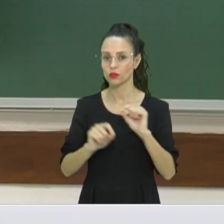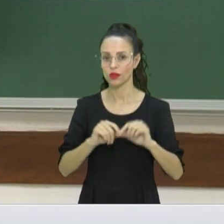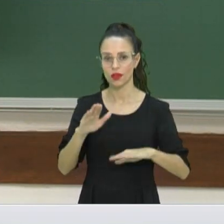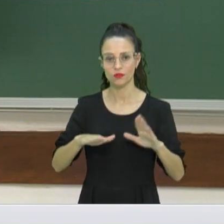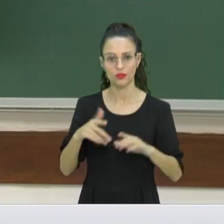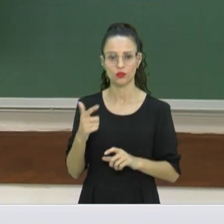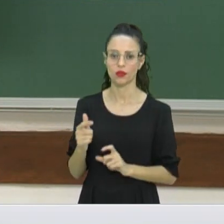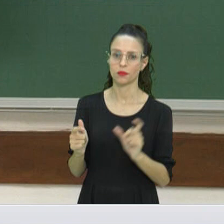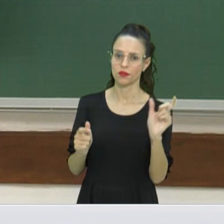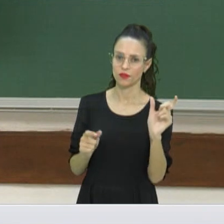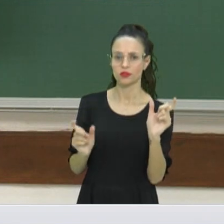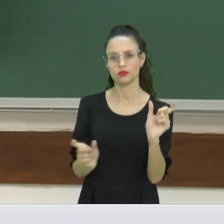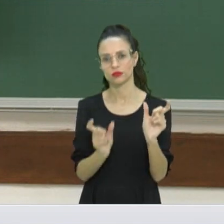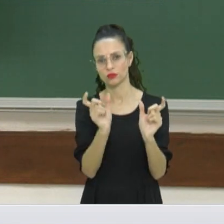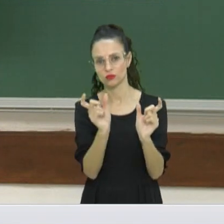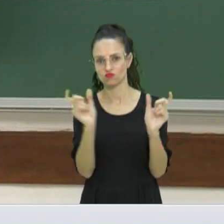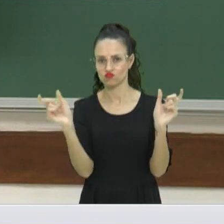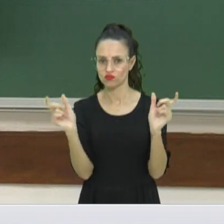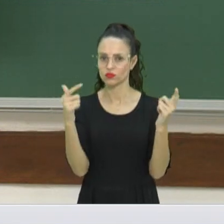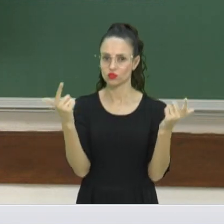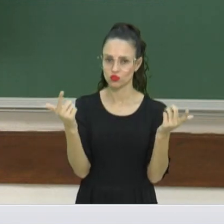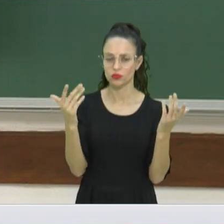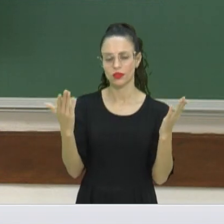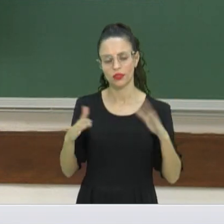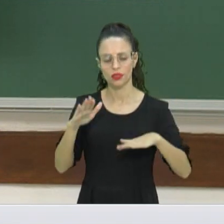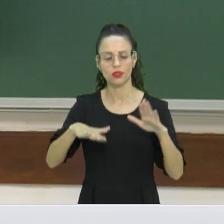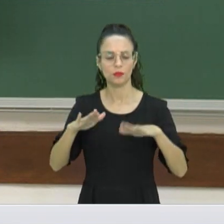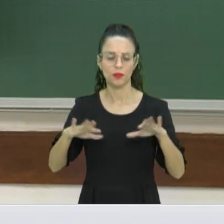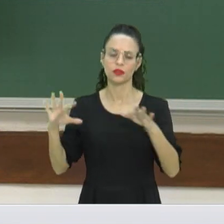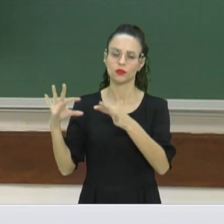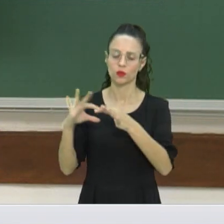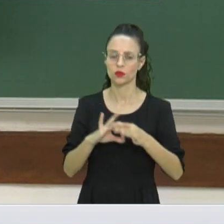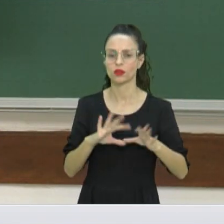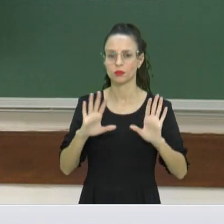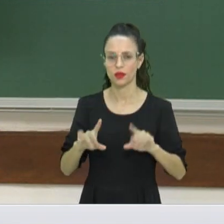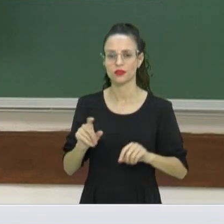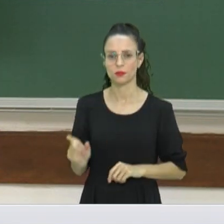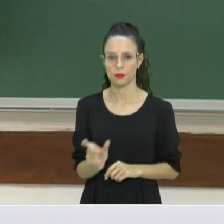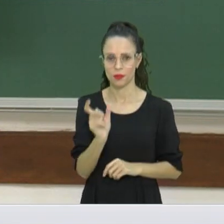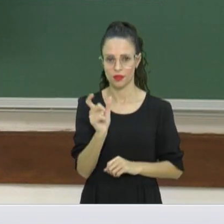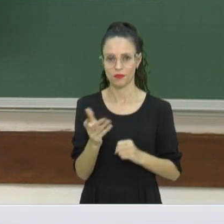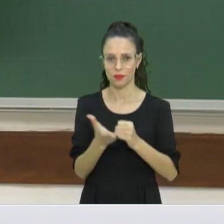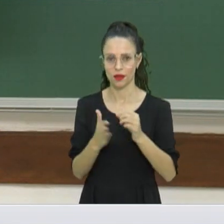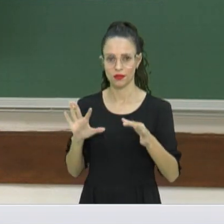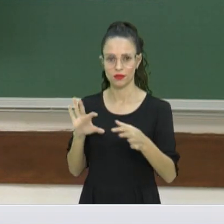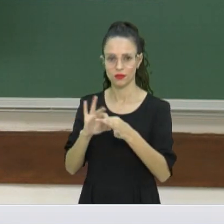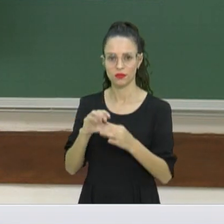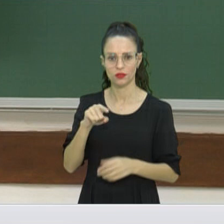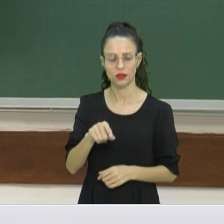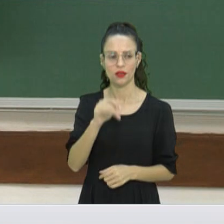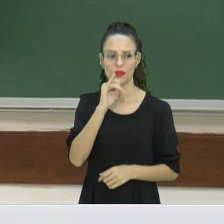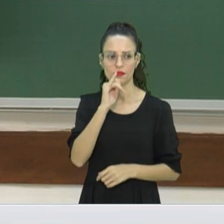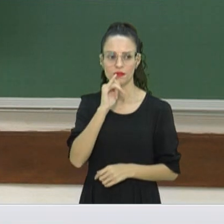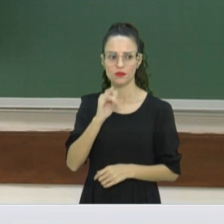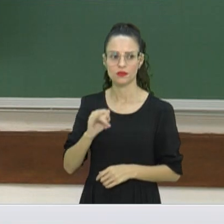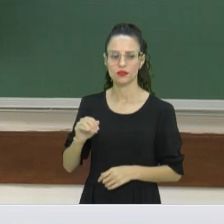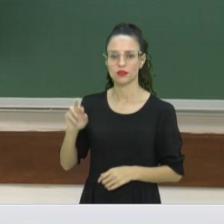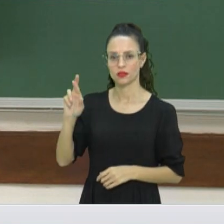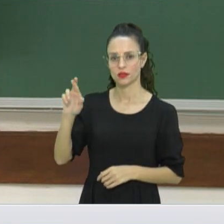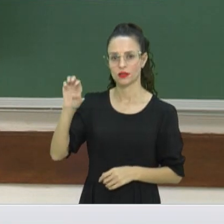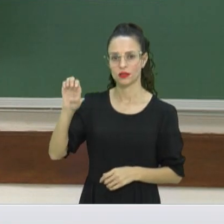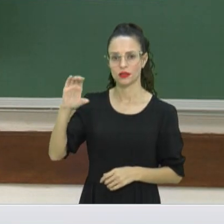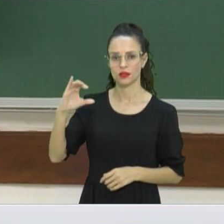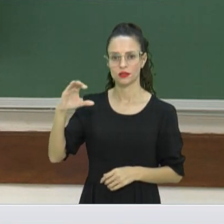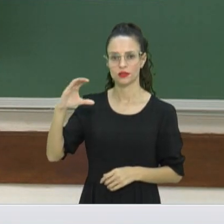não tem prefixo, tem sufixo. Às vezes não tem sufixo, tem prefixo, mas a palavra base está lá. É o caso da palavra